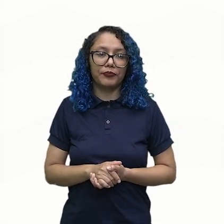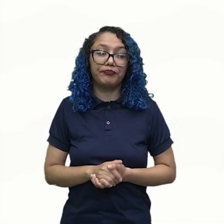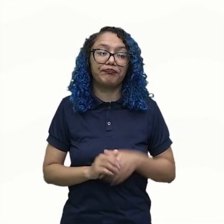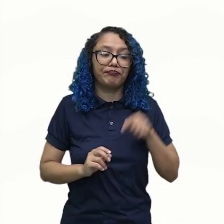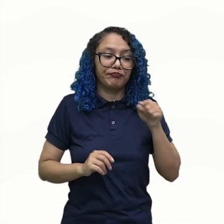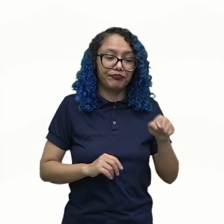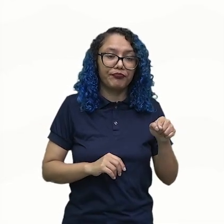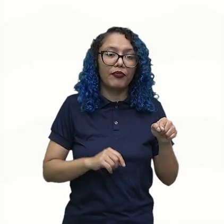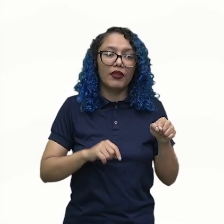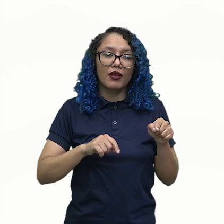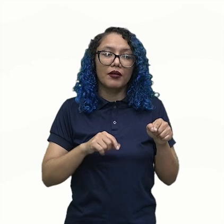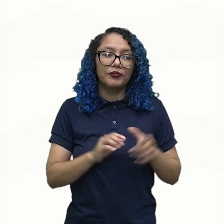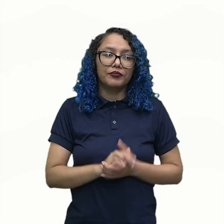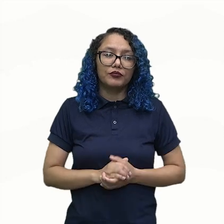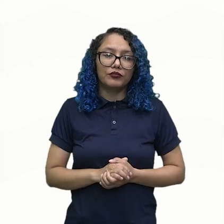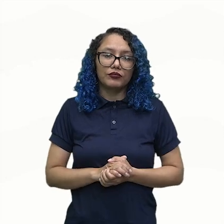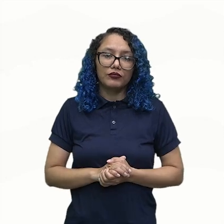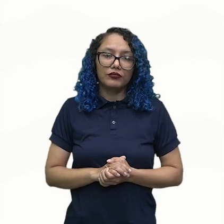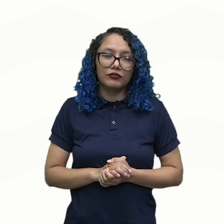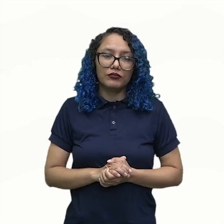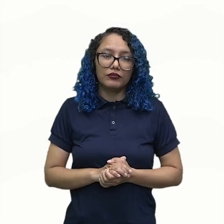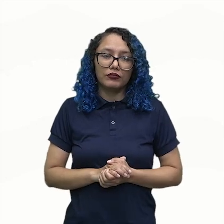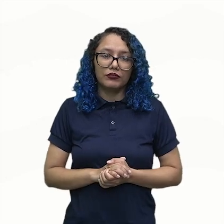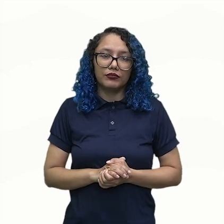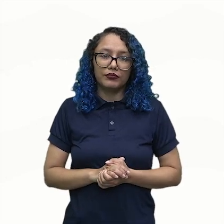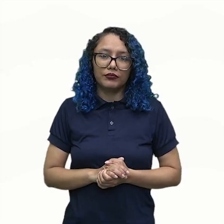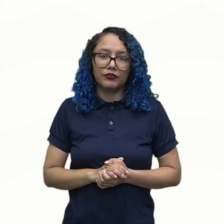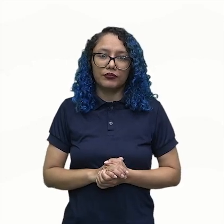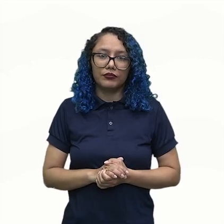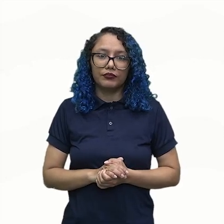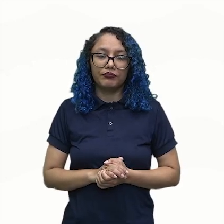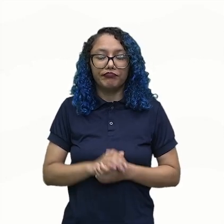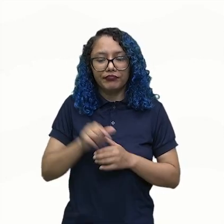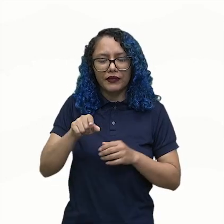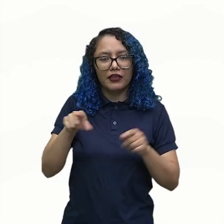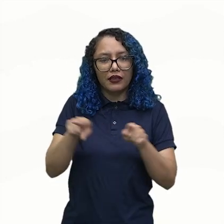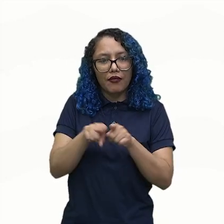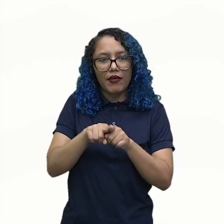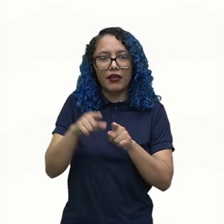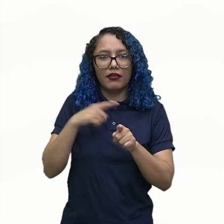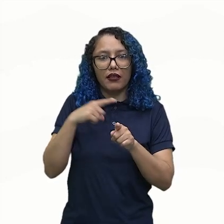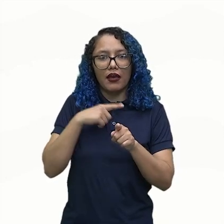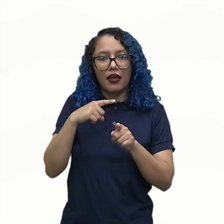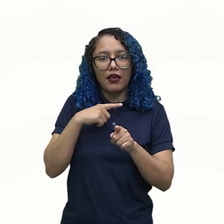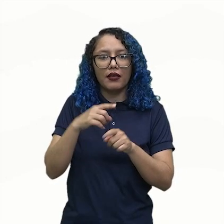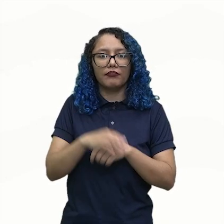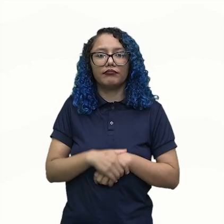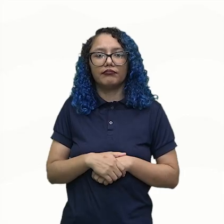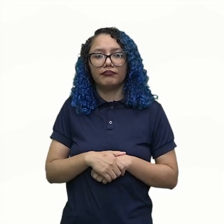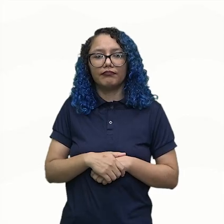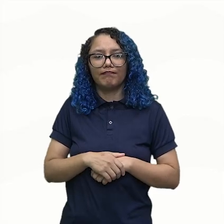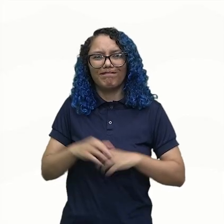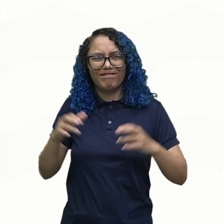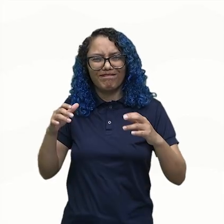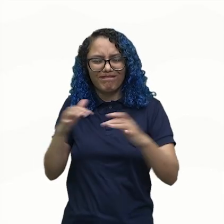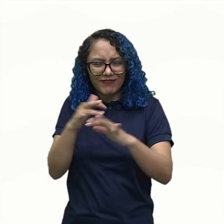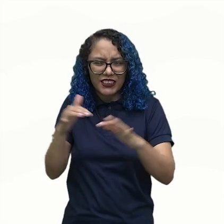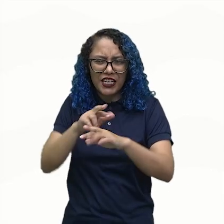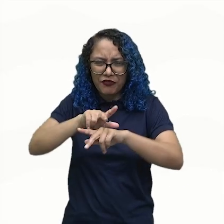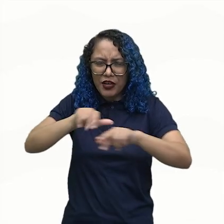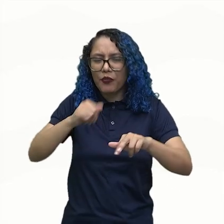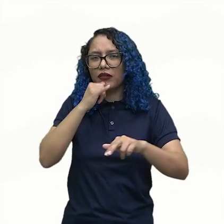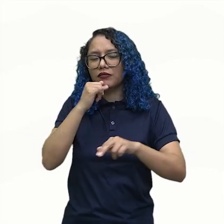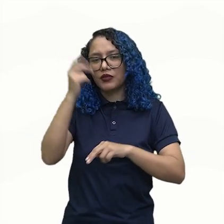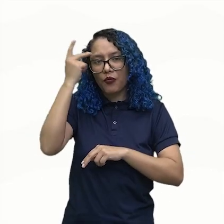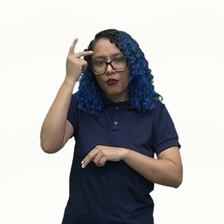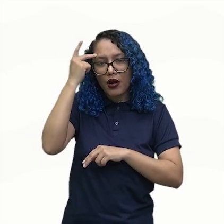gente tem alta concentração populacional, né? Em cidades como São Paulo e Mumbai,